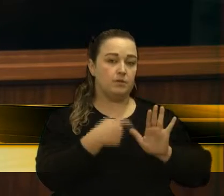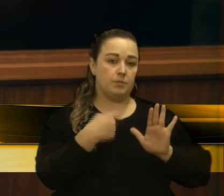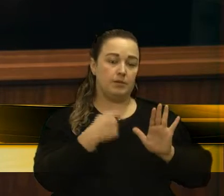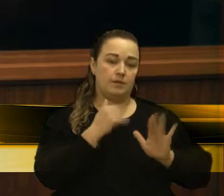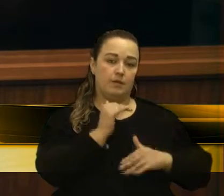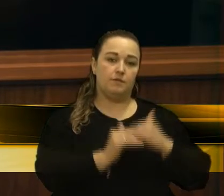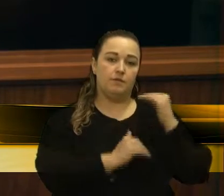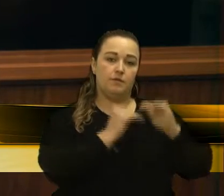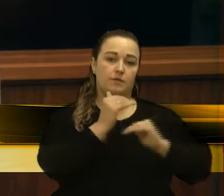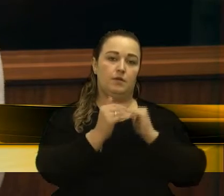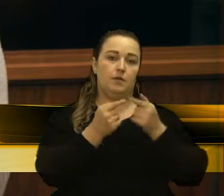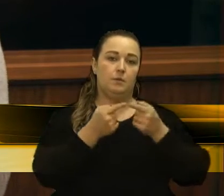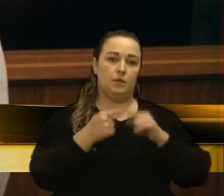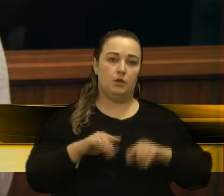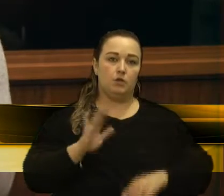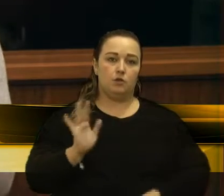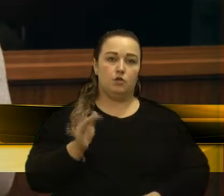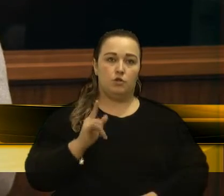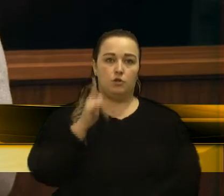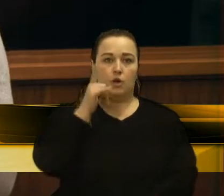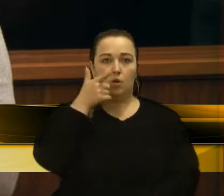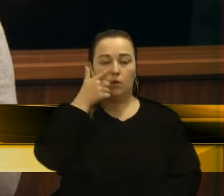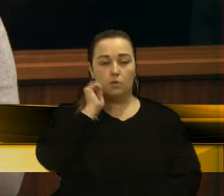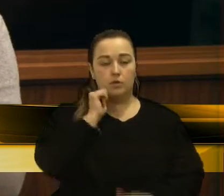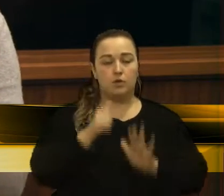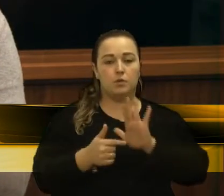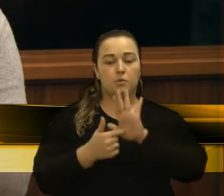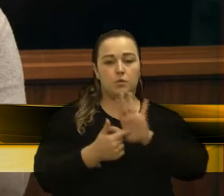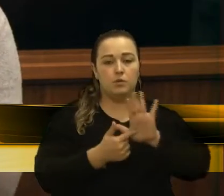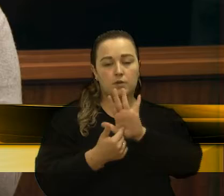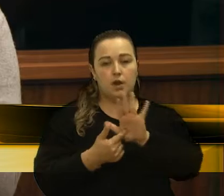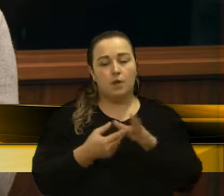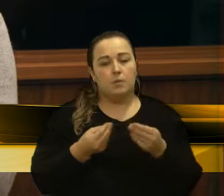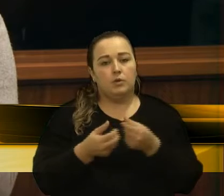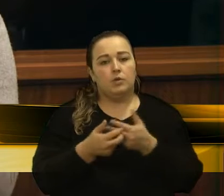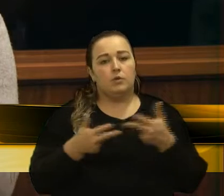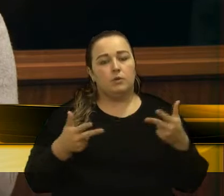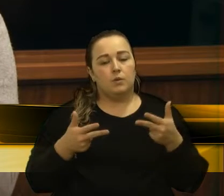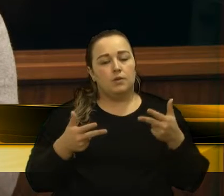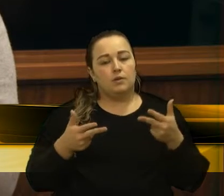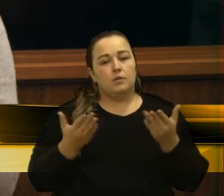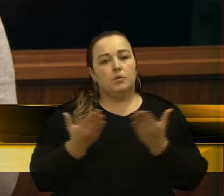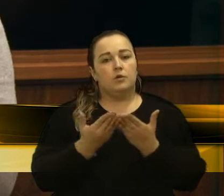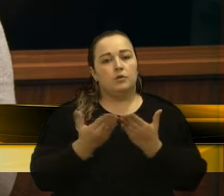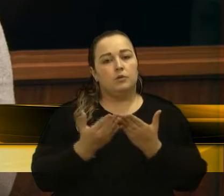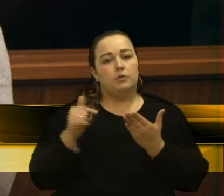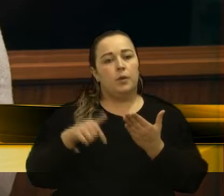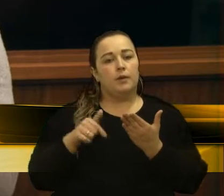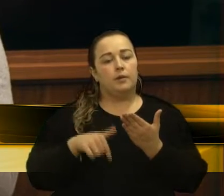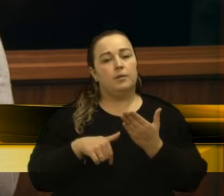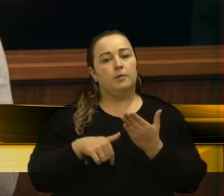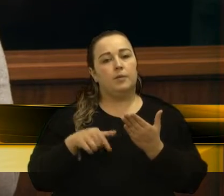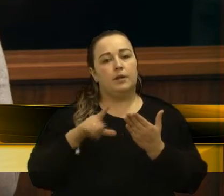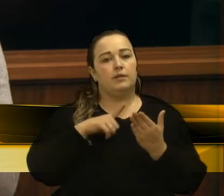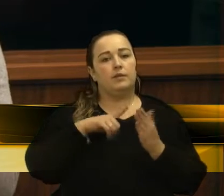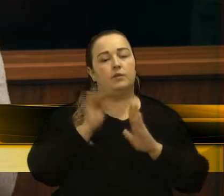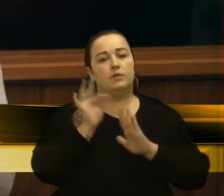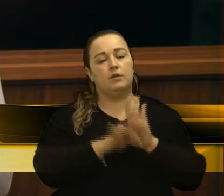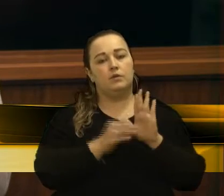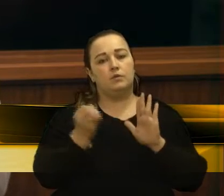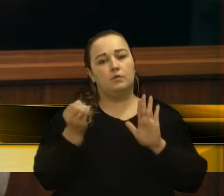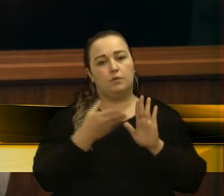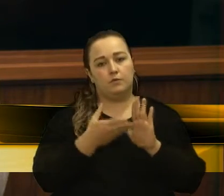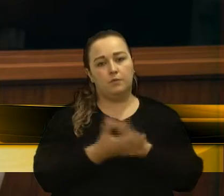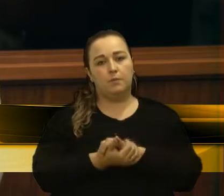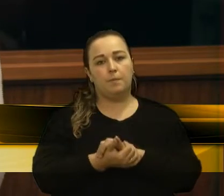gente já conseguiu trazer várias diretrizes do estudo de impacto de vizinhança aqui para a redação do novo plano diretor. Então, a